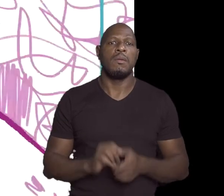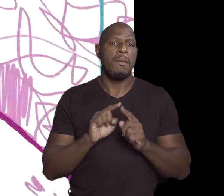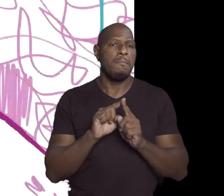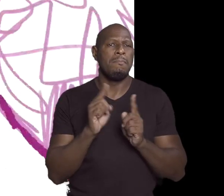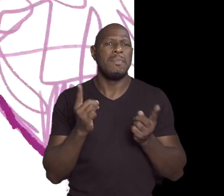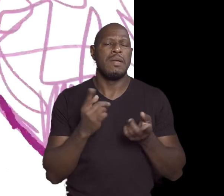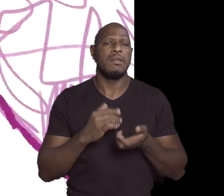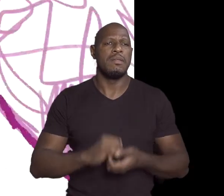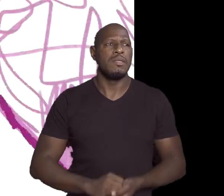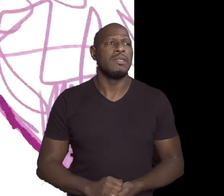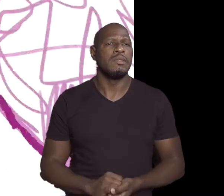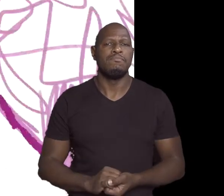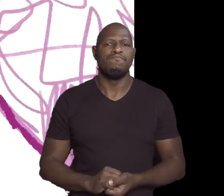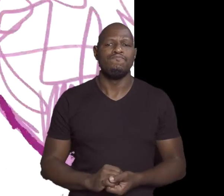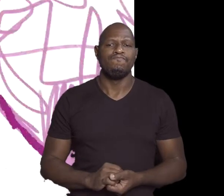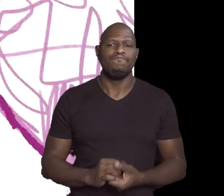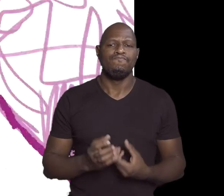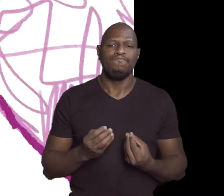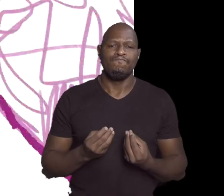mas